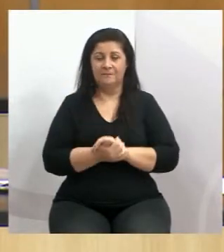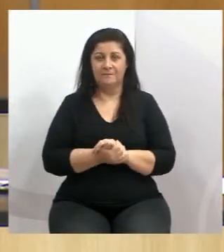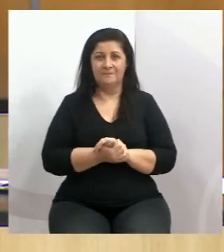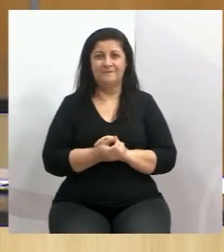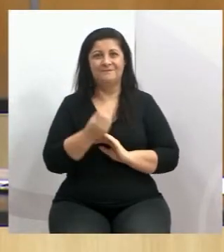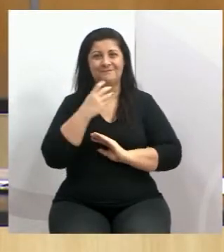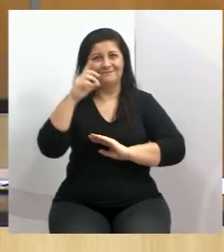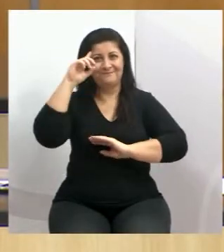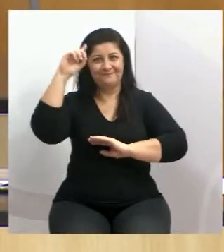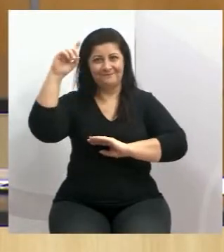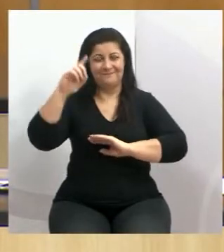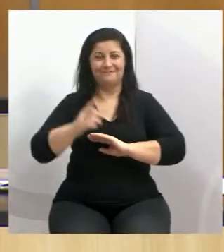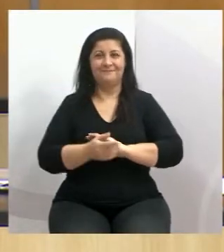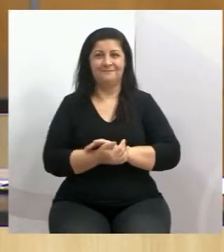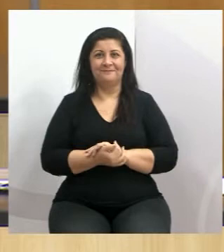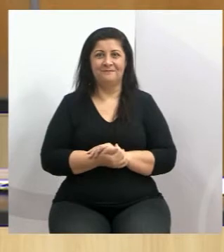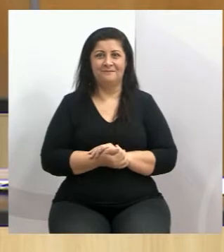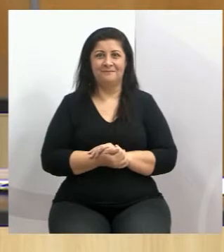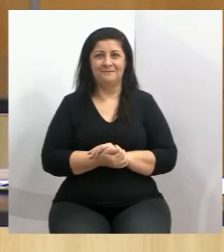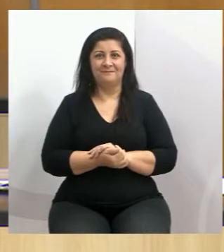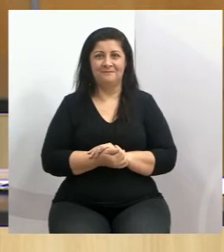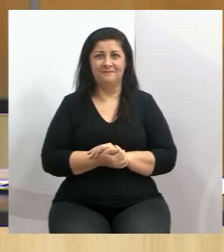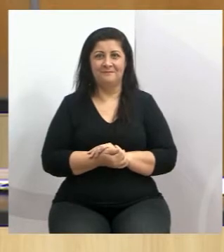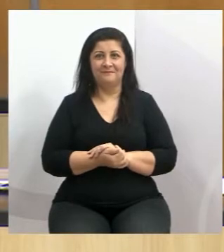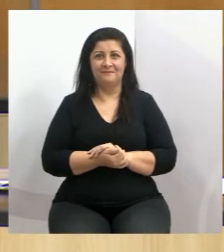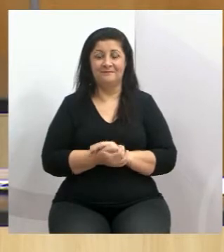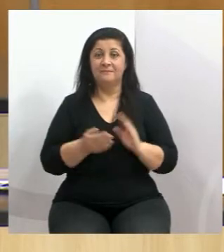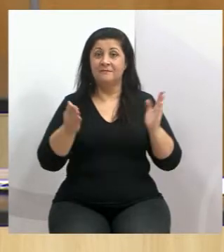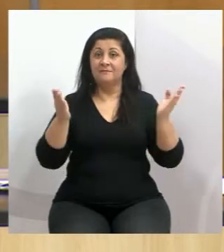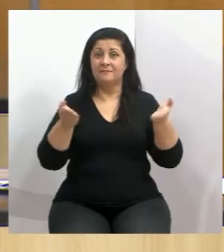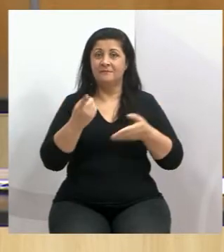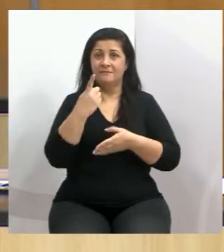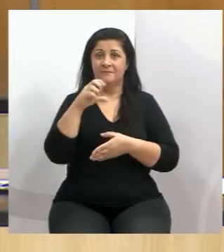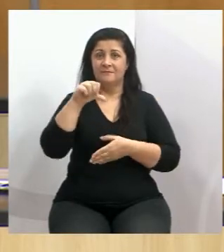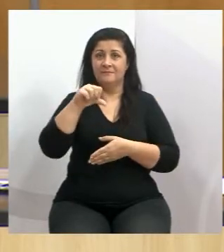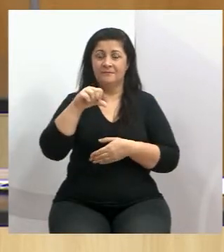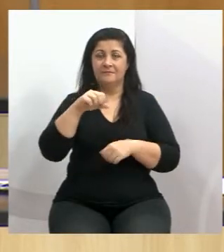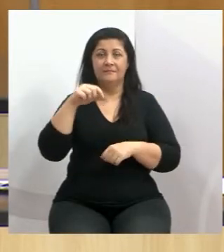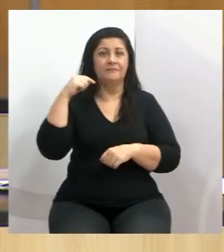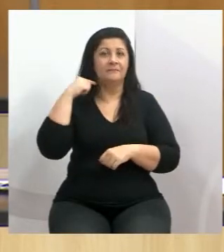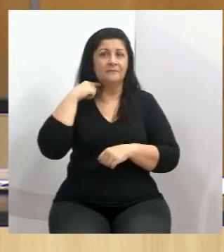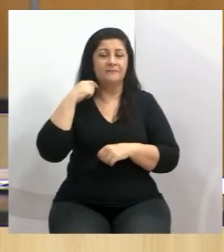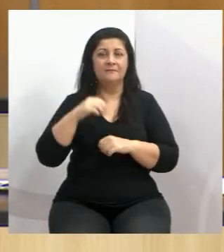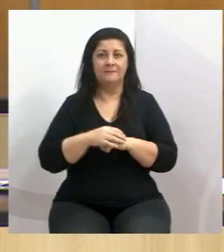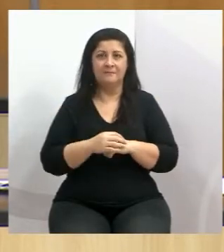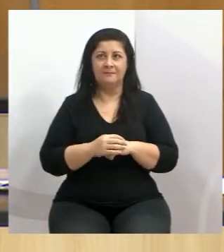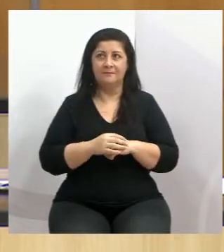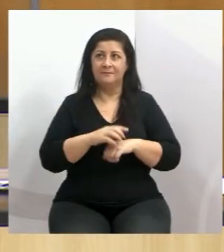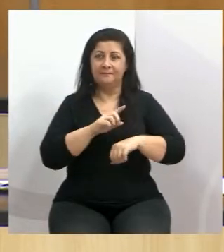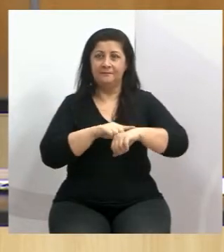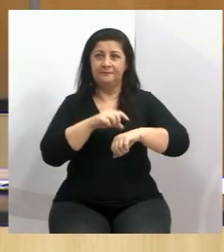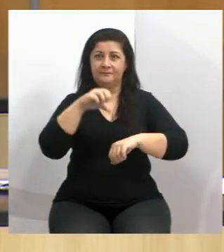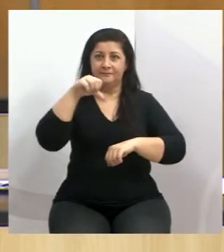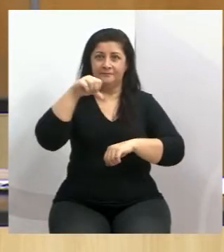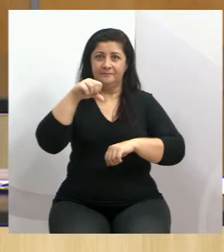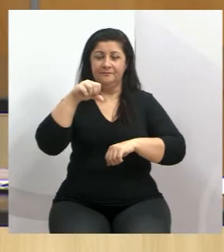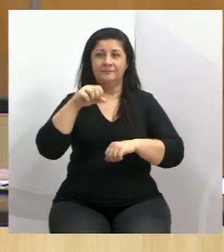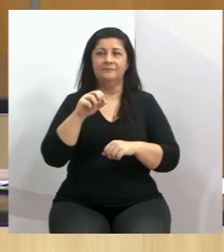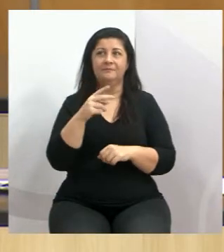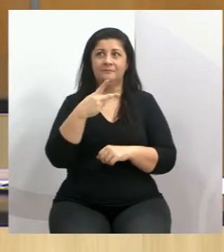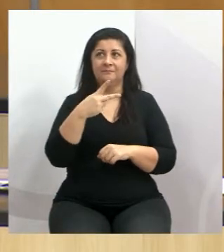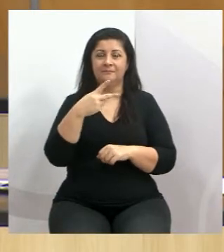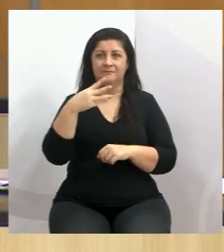Facebook um bom dia e na presente data de 19 de maio as 9:21 Para darmos início